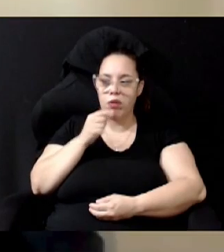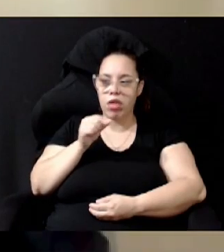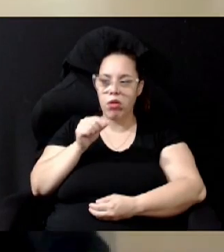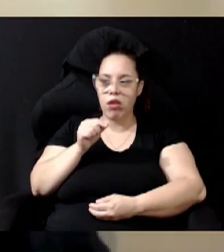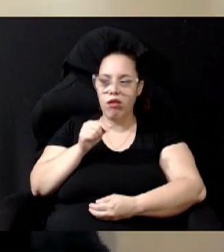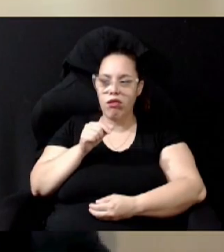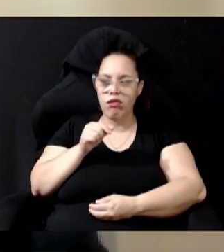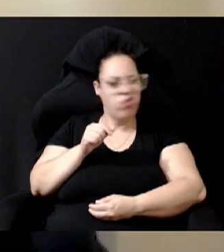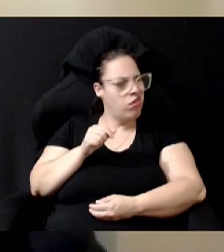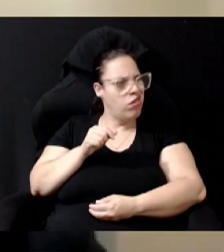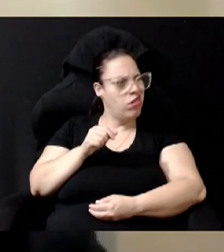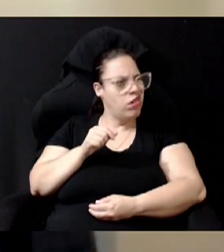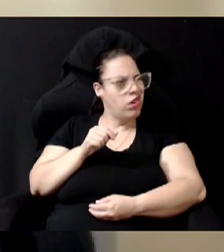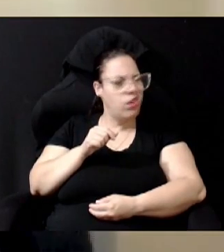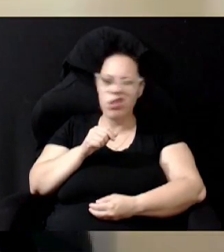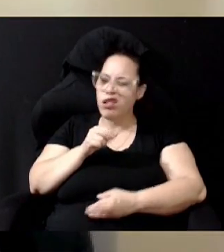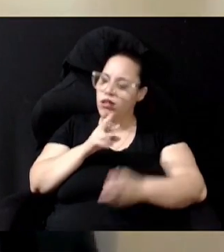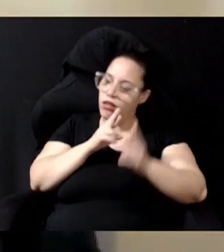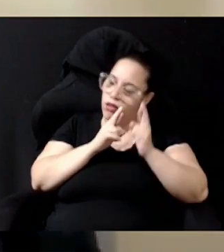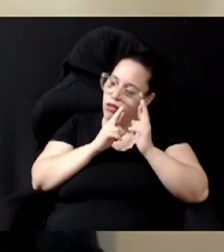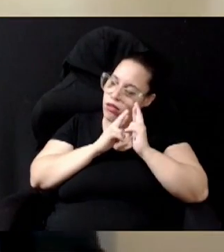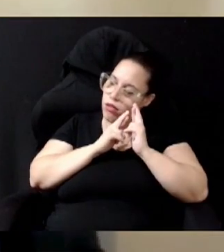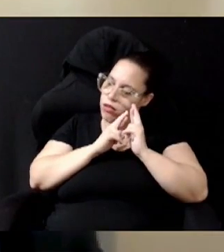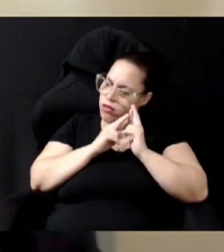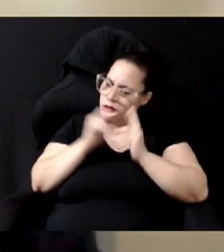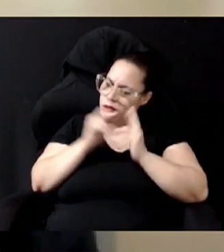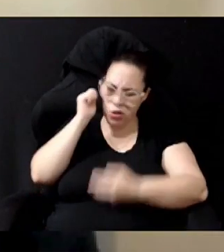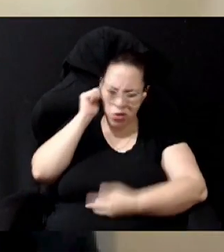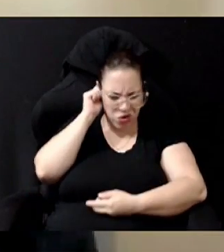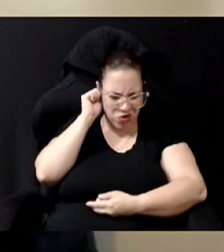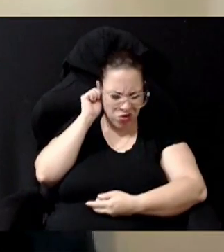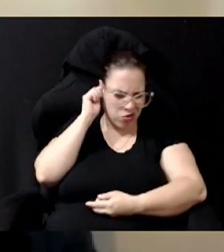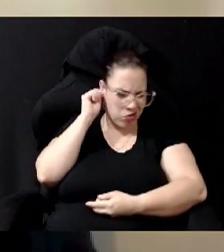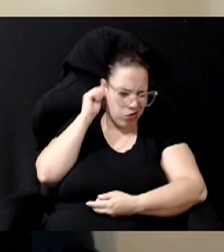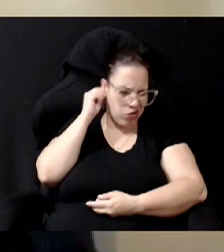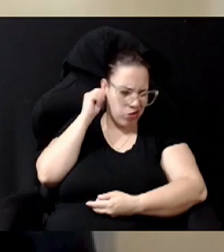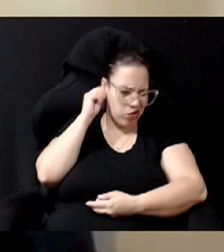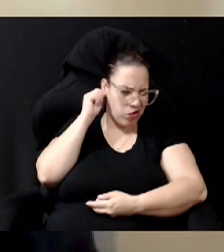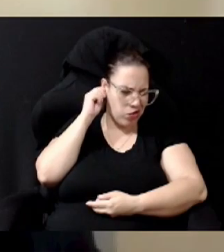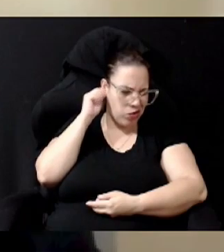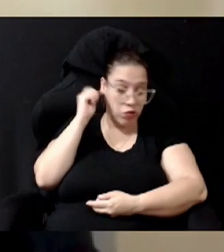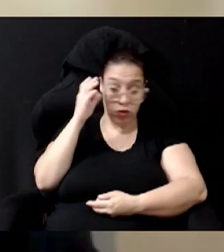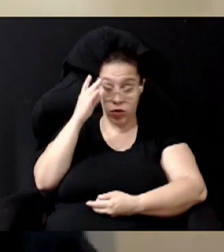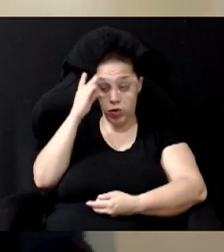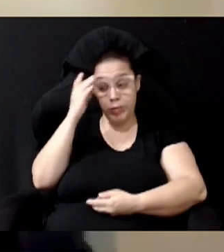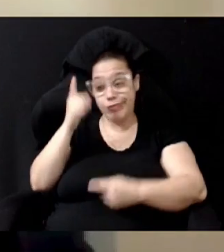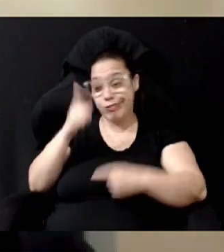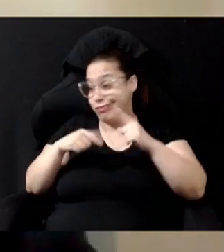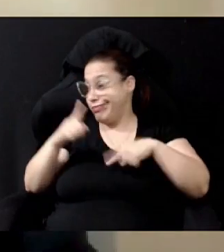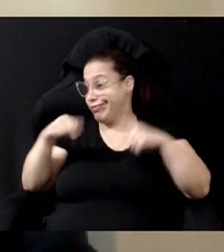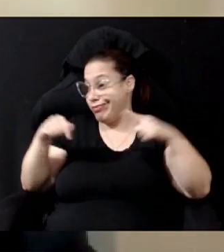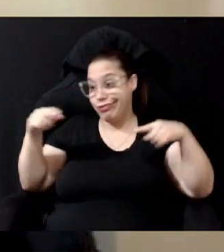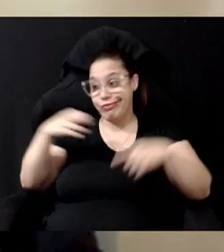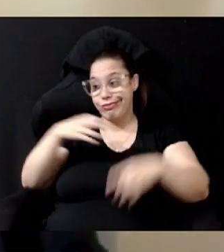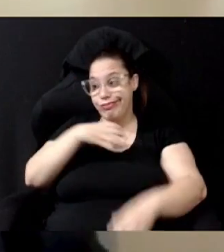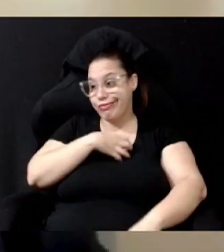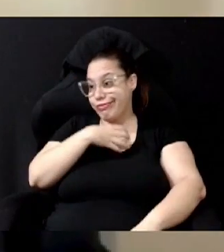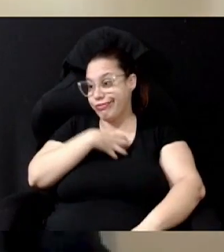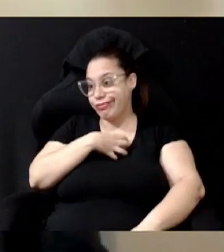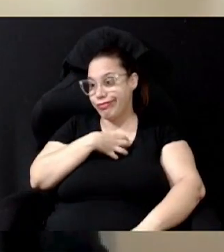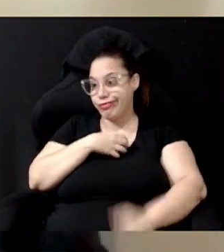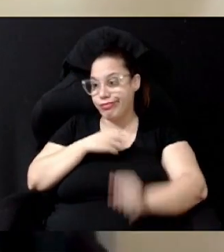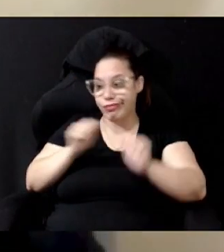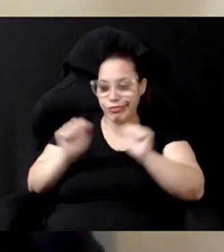do sono, alterações graves do sono. Repara que são sintomas muito vagos. Mas essas manifestações